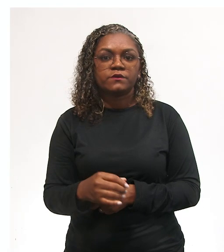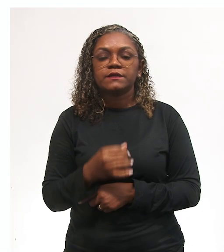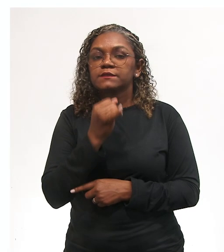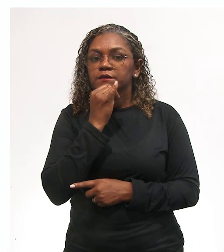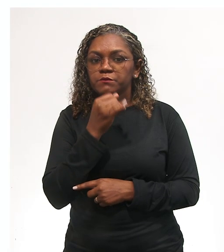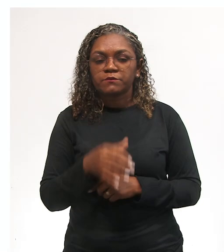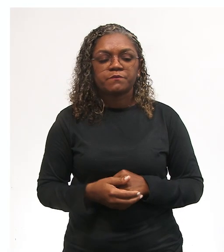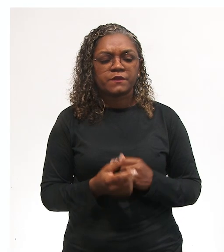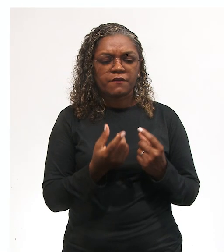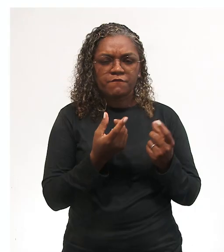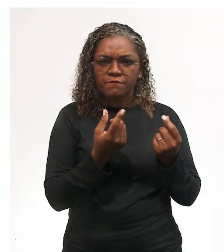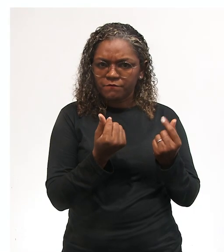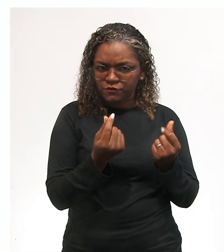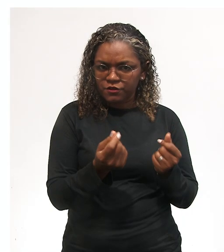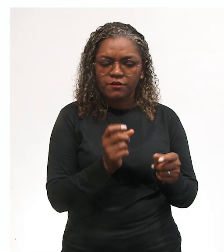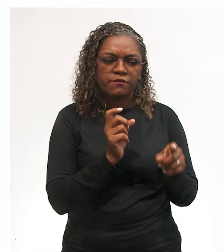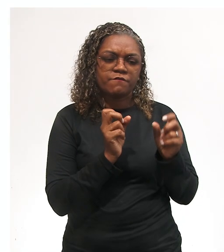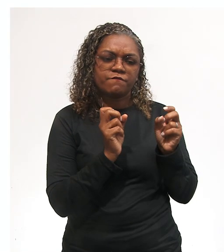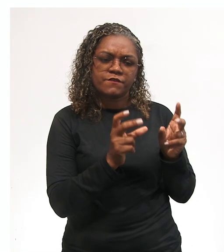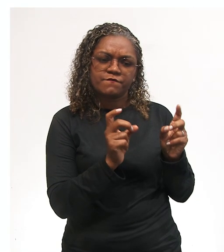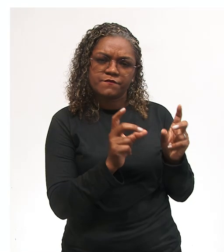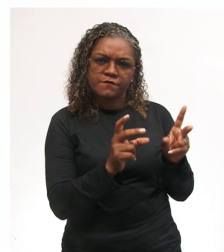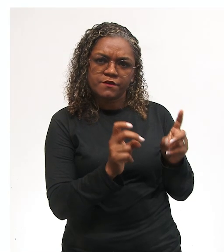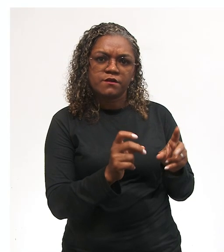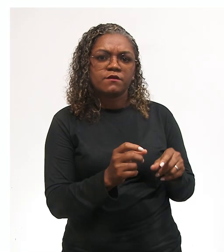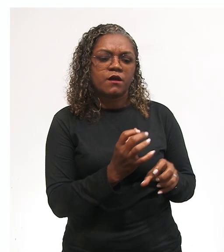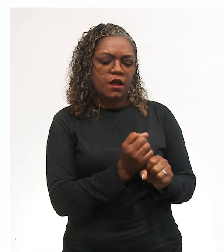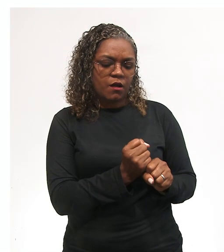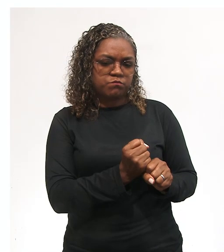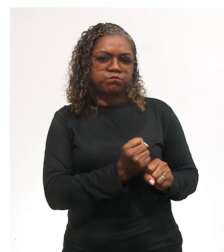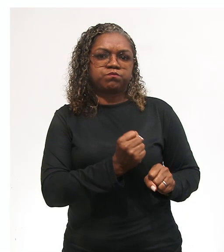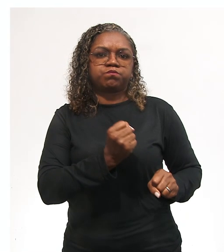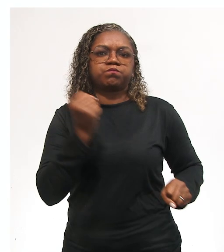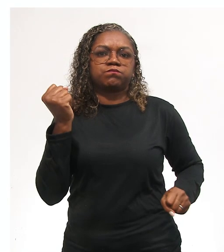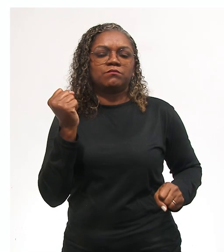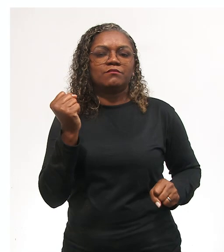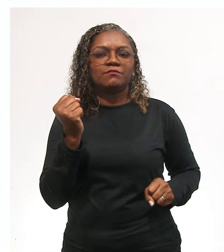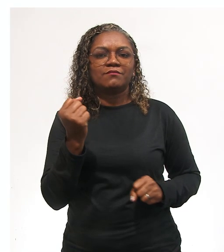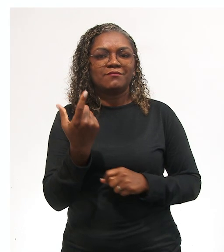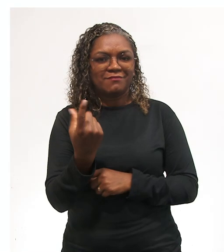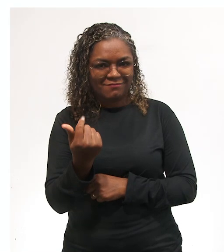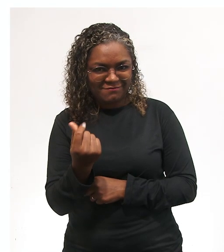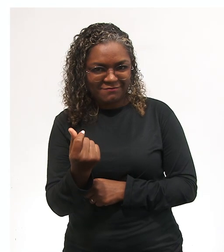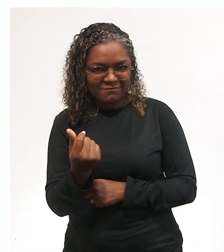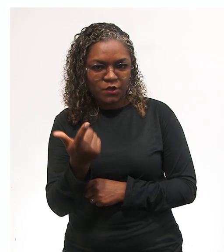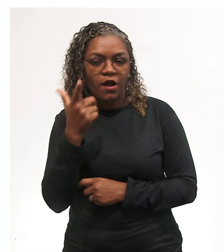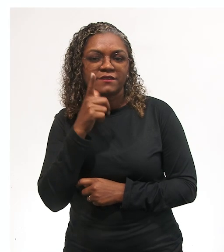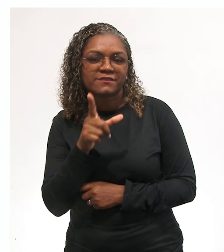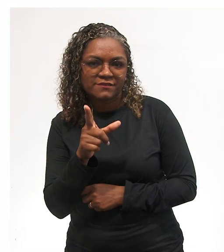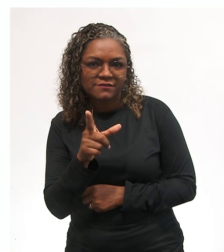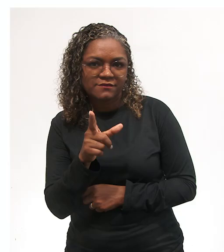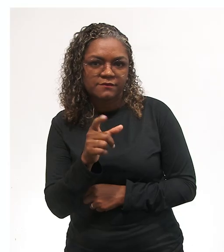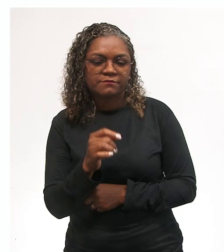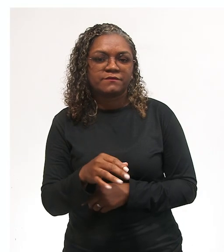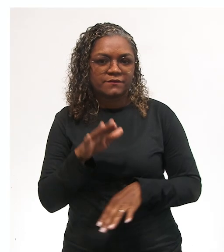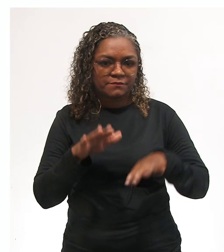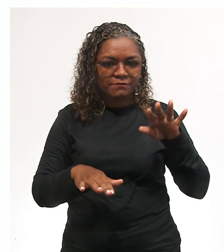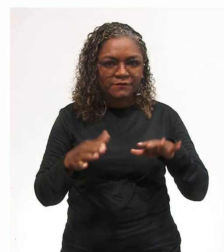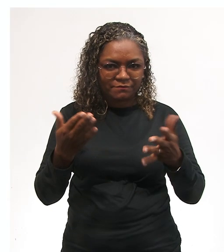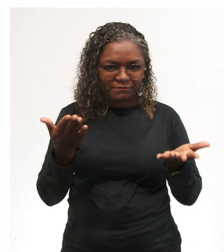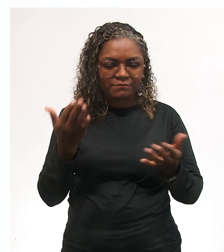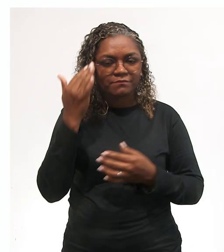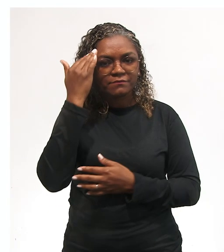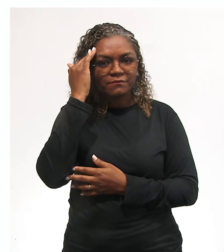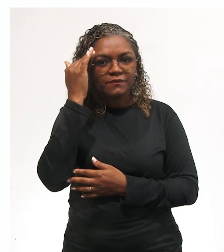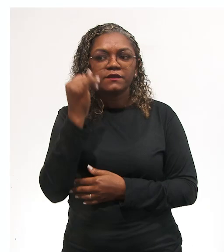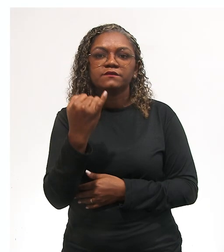quanto mais eu vendo, mais faturamento eu tenho. Então, quanto mais eu vendo, maior o meu faturamento, independente da